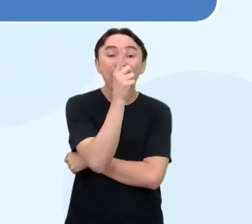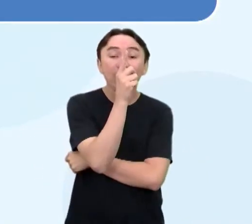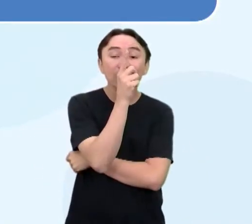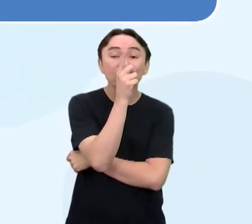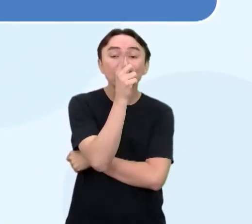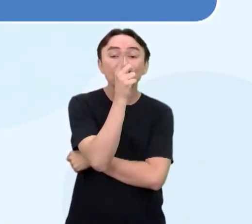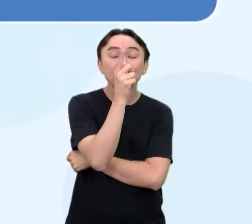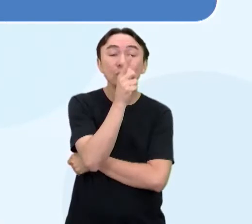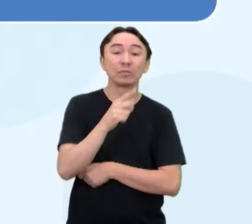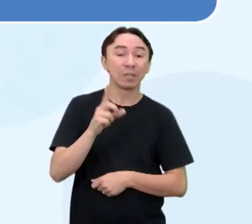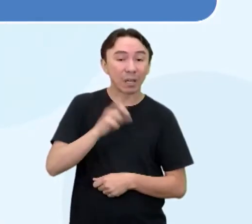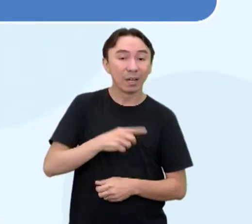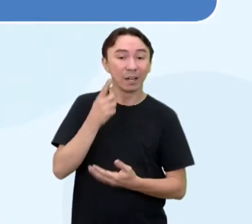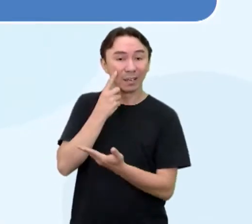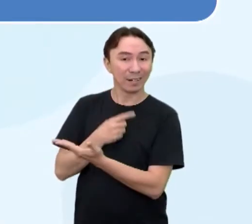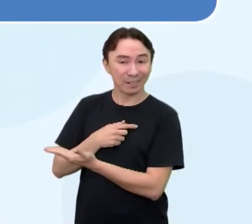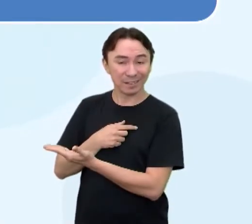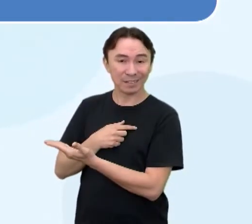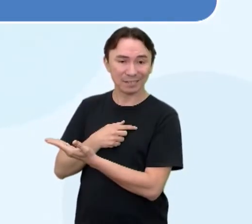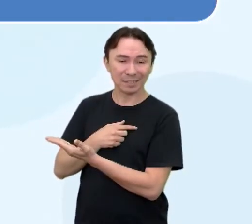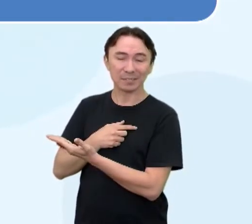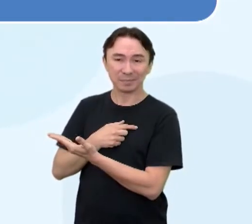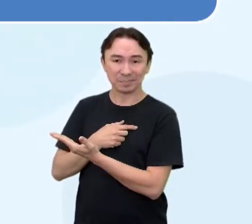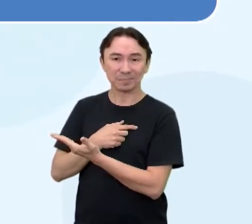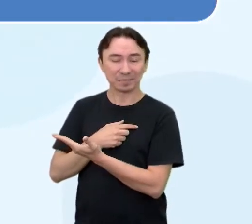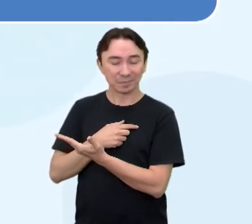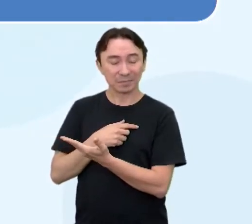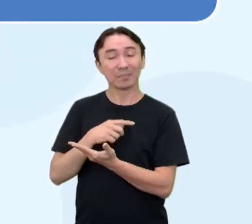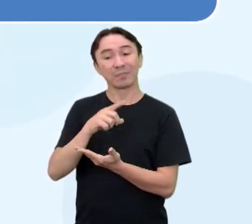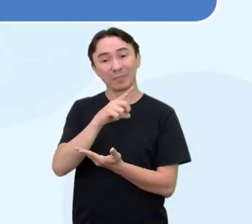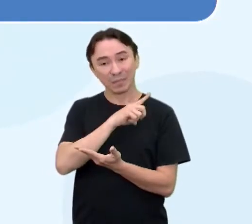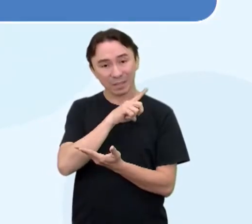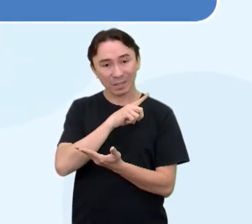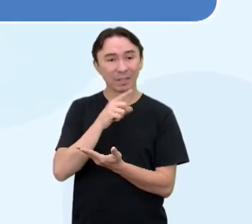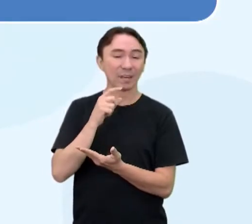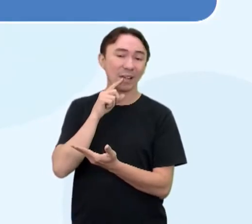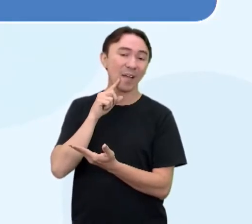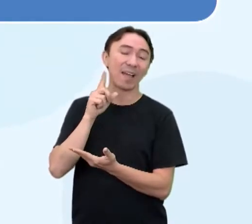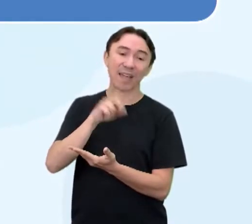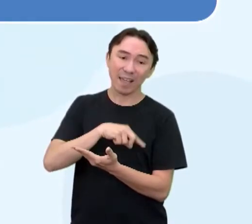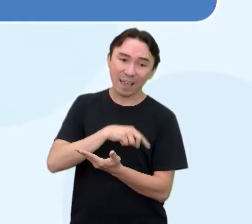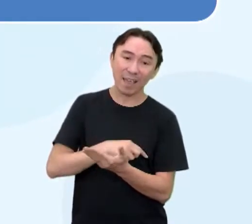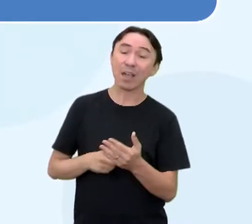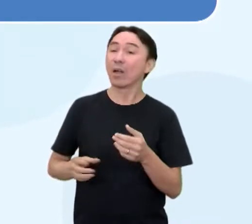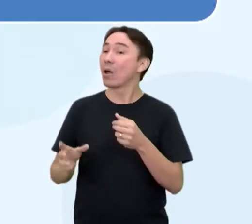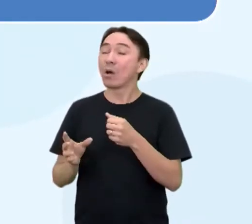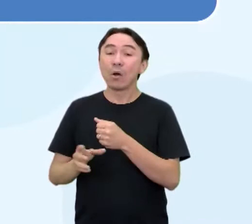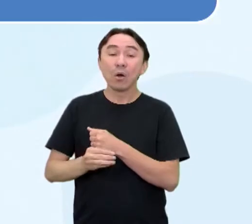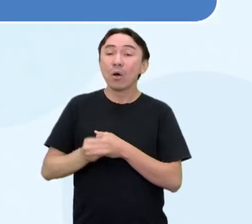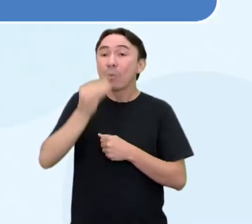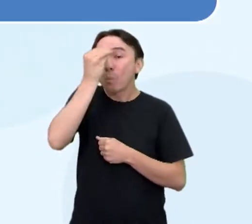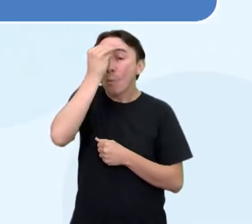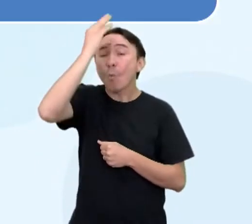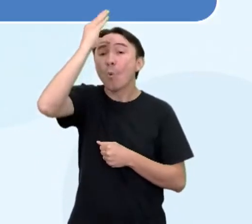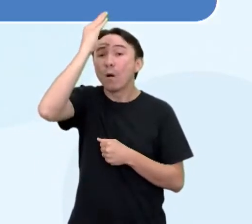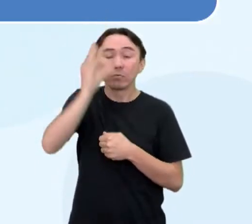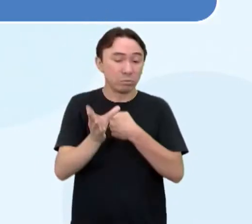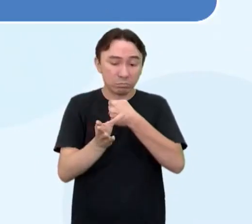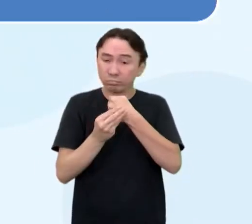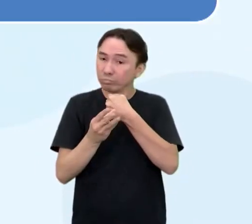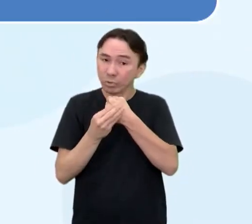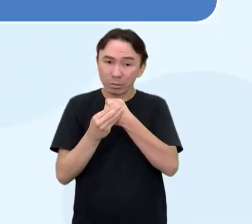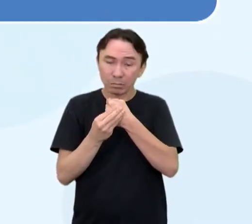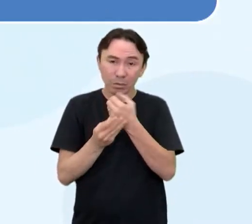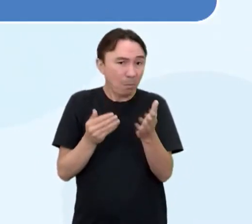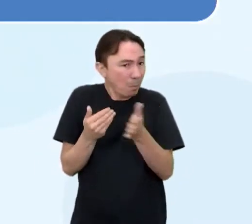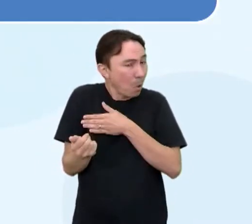conhecimento, ciência, né? Vamos fazer essa conexão. Refere-se a qualquer conhecimento ou